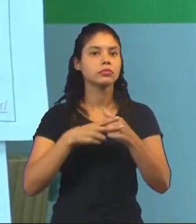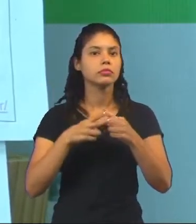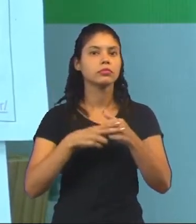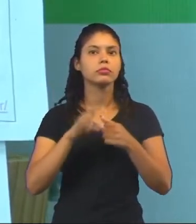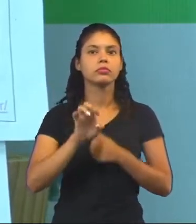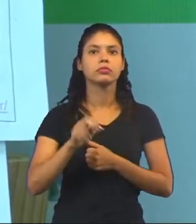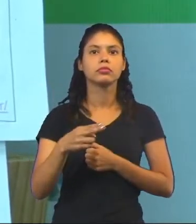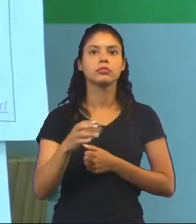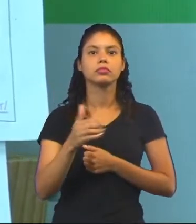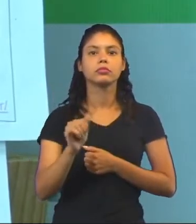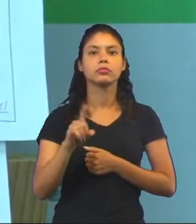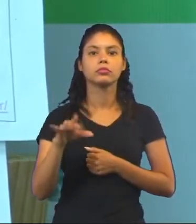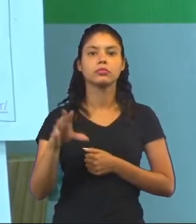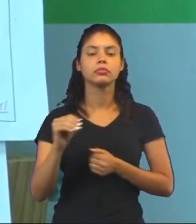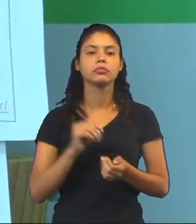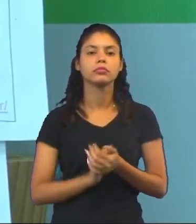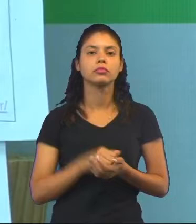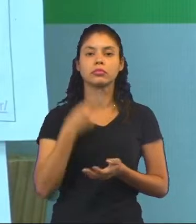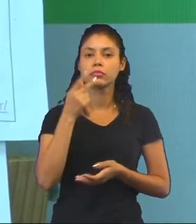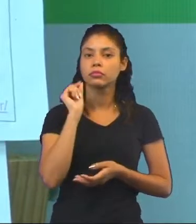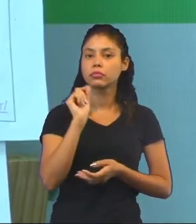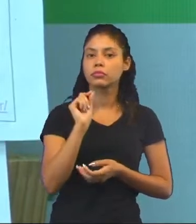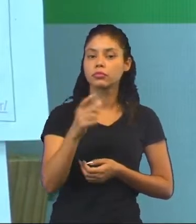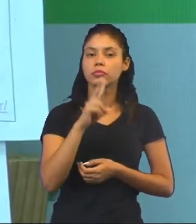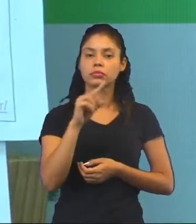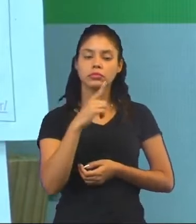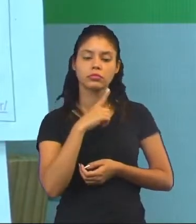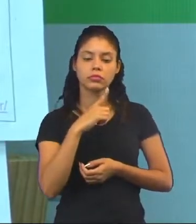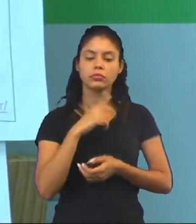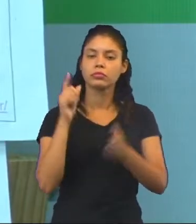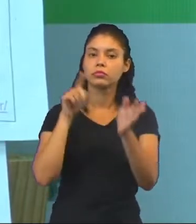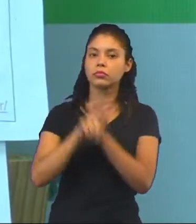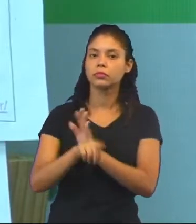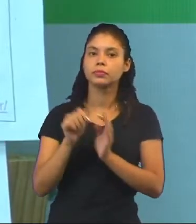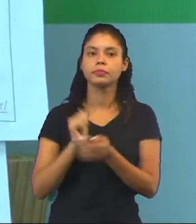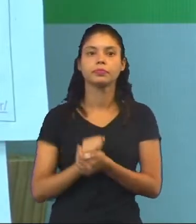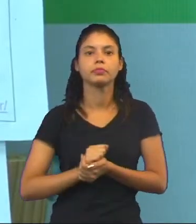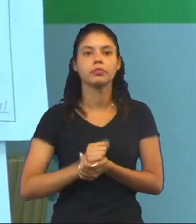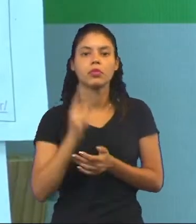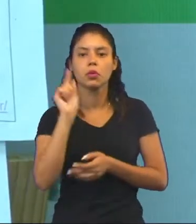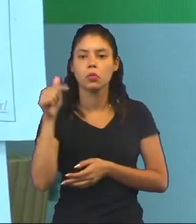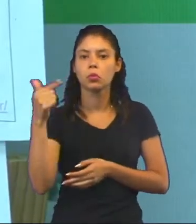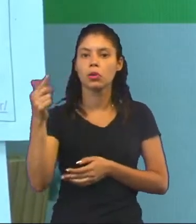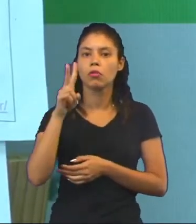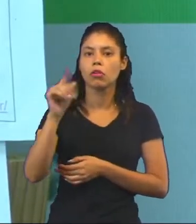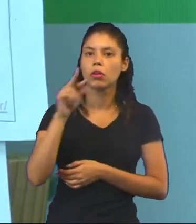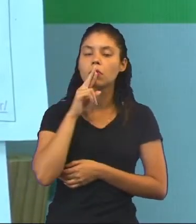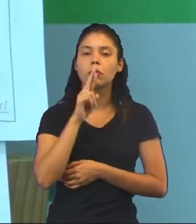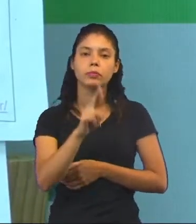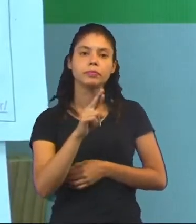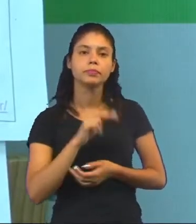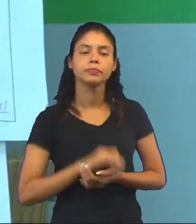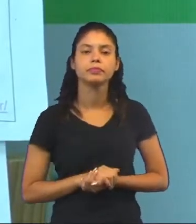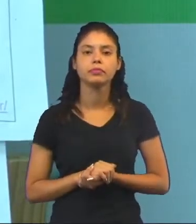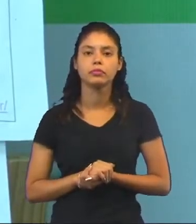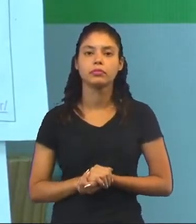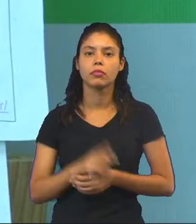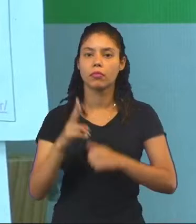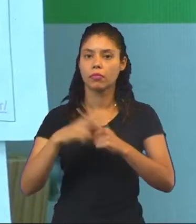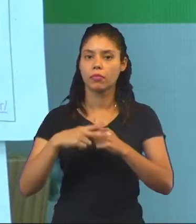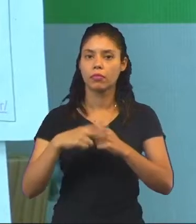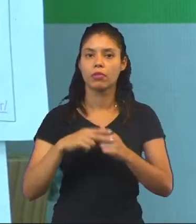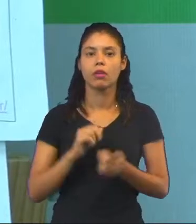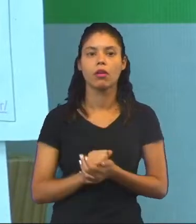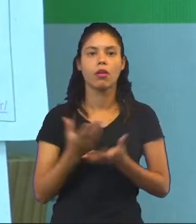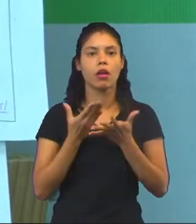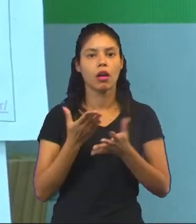verbos de enunciação. Ele indica aqui, no caso, que vai ter uma pergunta. Aqui o próximo indica que eles vão responder. E esses verbos